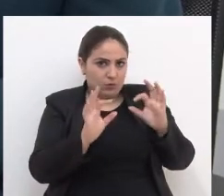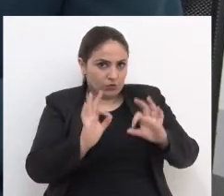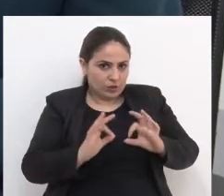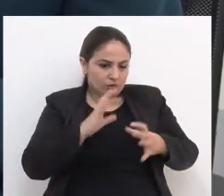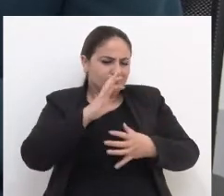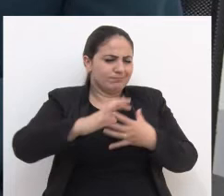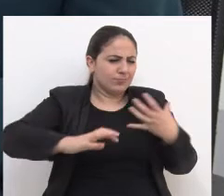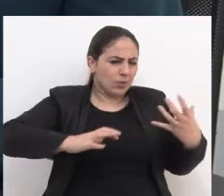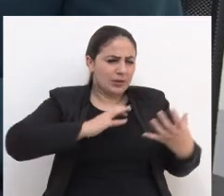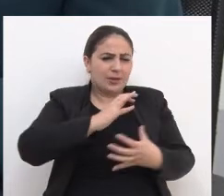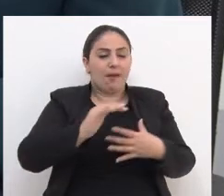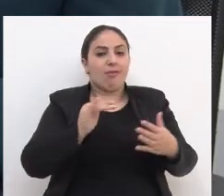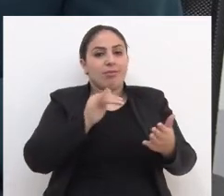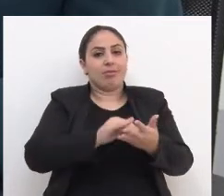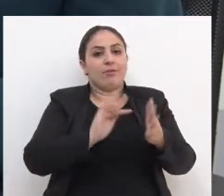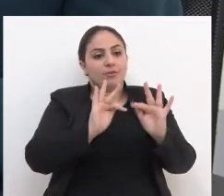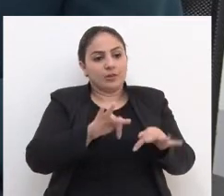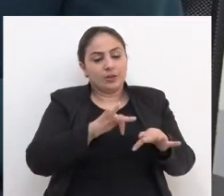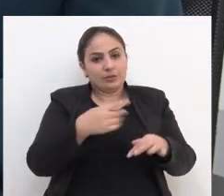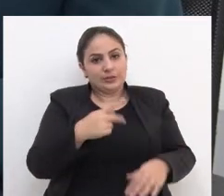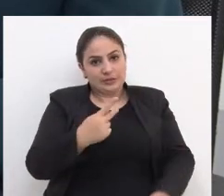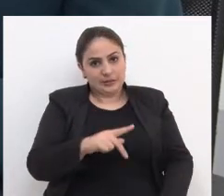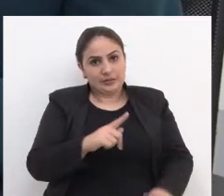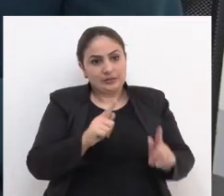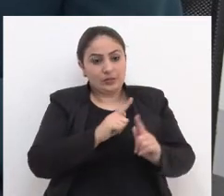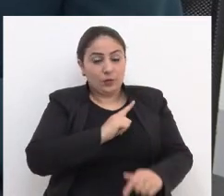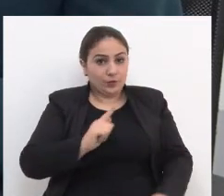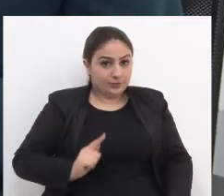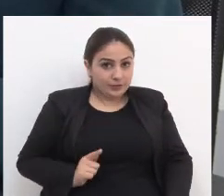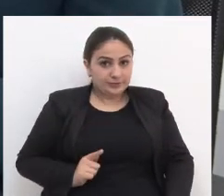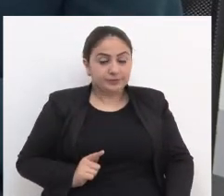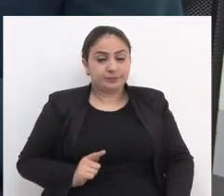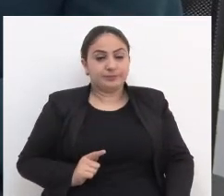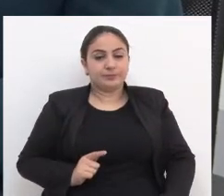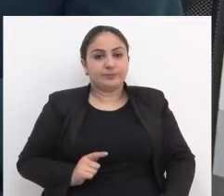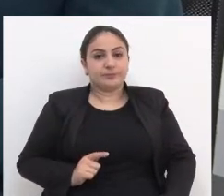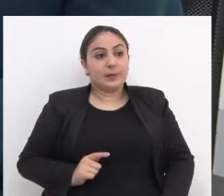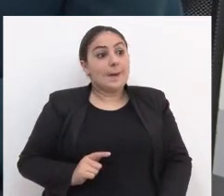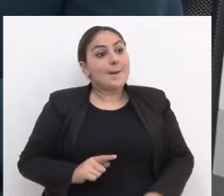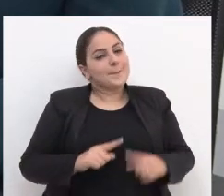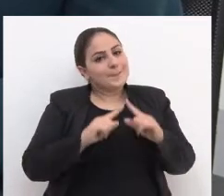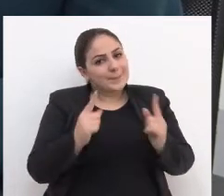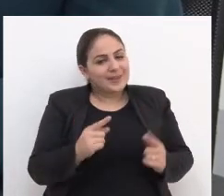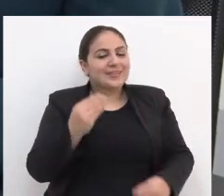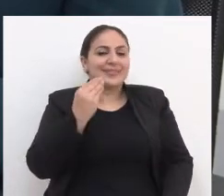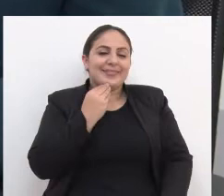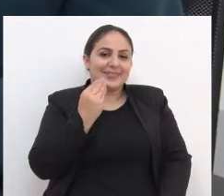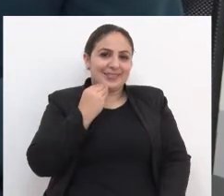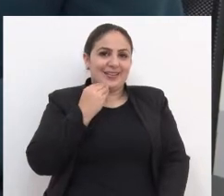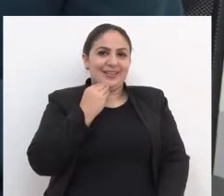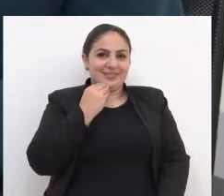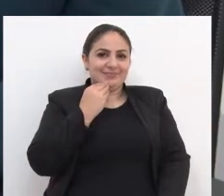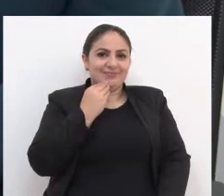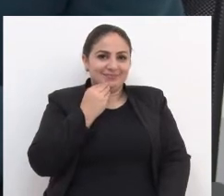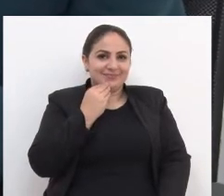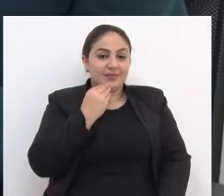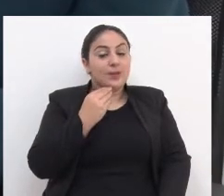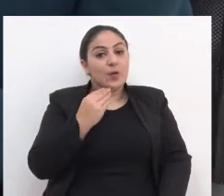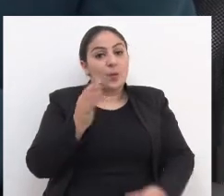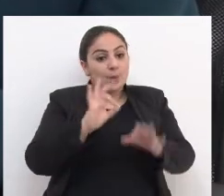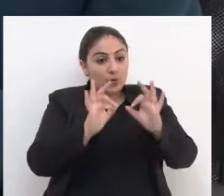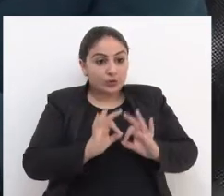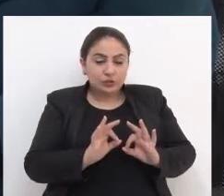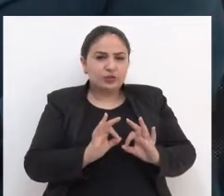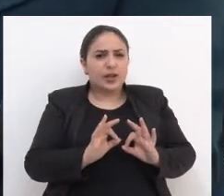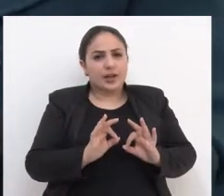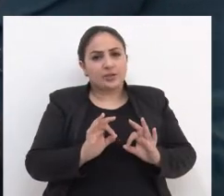aí até o final desse governo, dessa administração, mas claro que um projeto